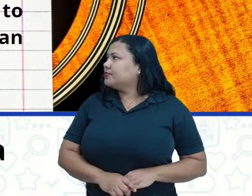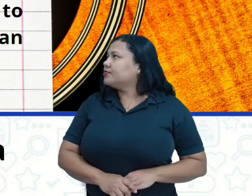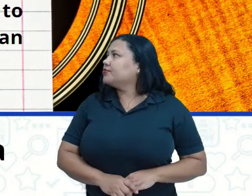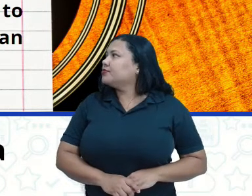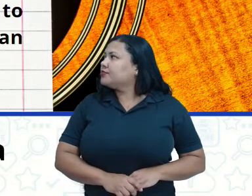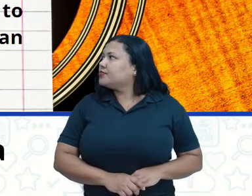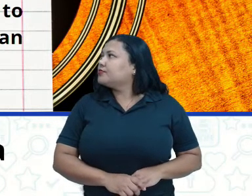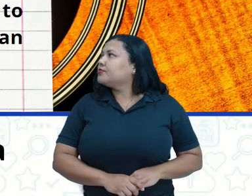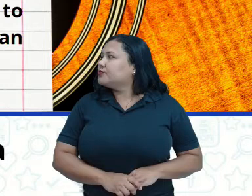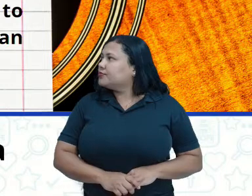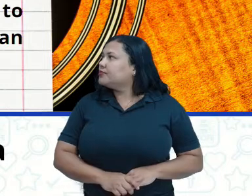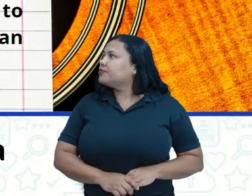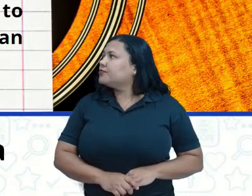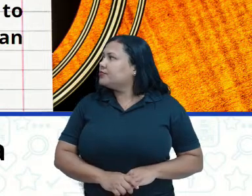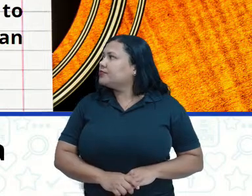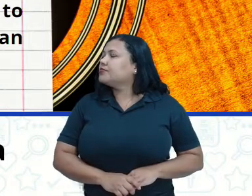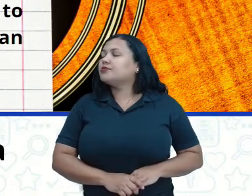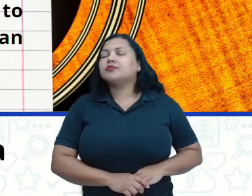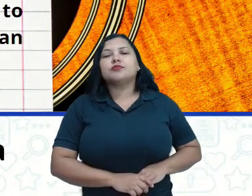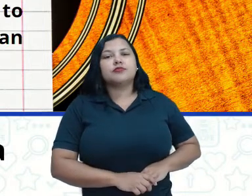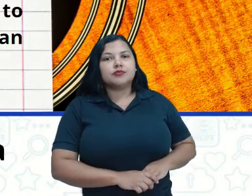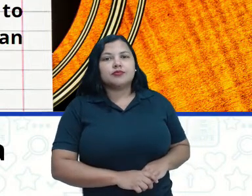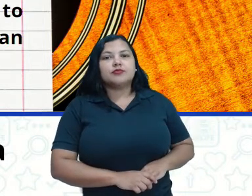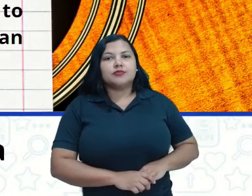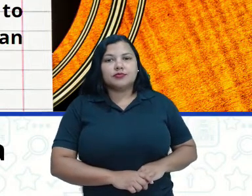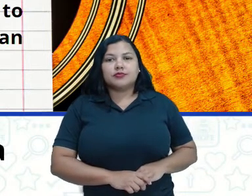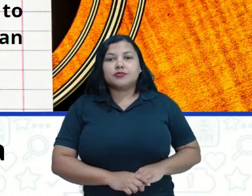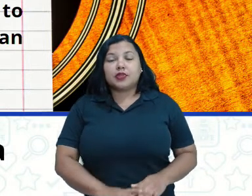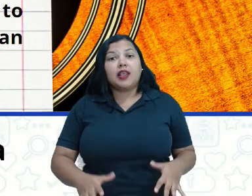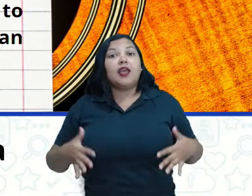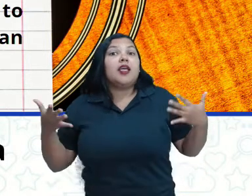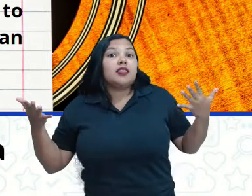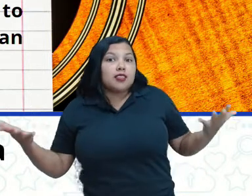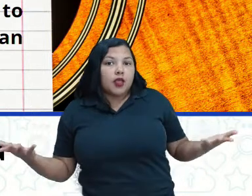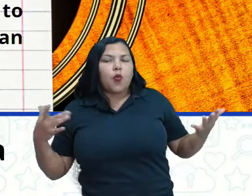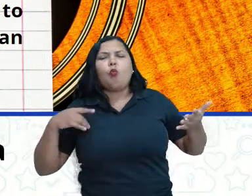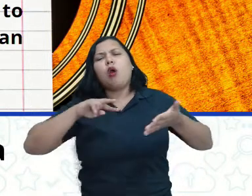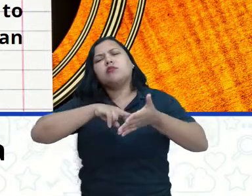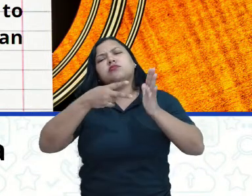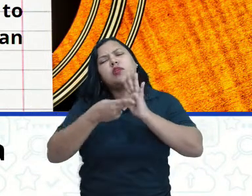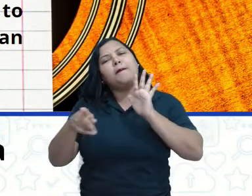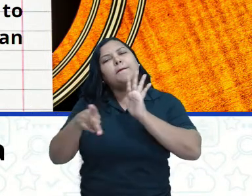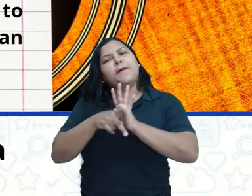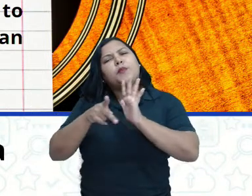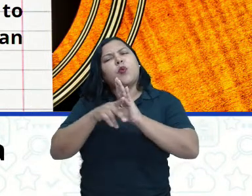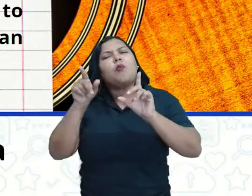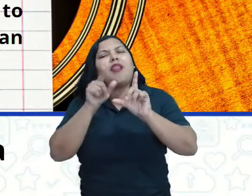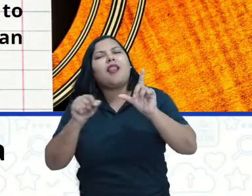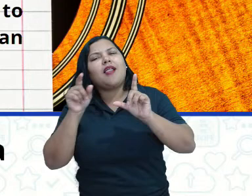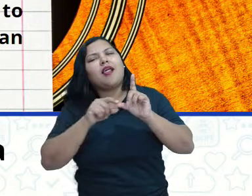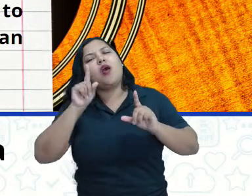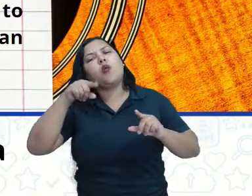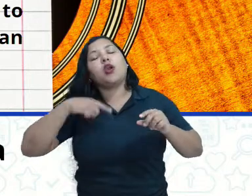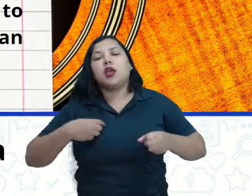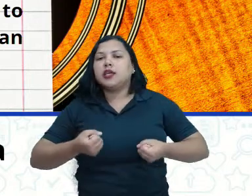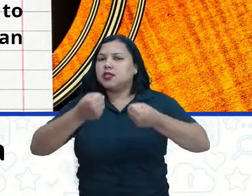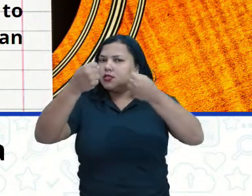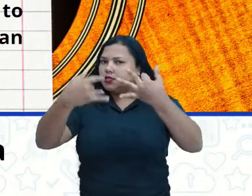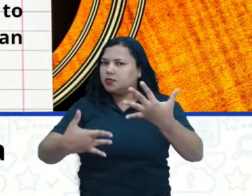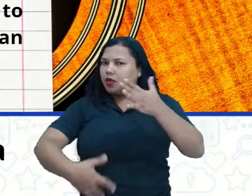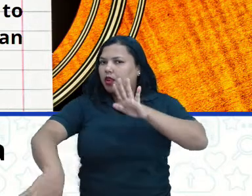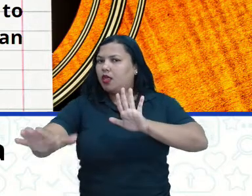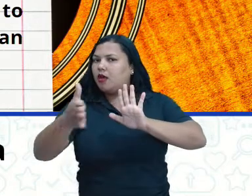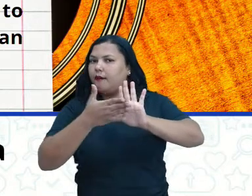rhythmically rather than sung. Então, o significado da letra pode ser também explícita ou